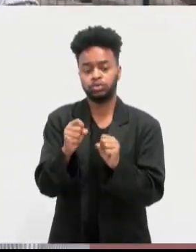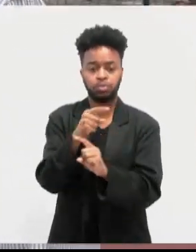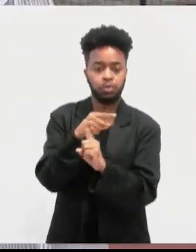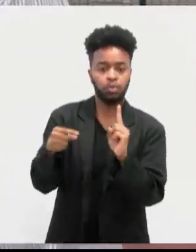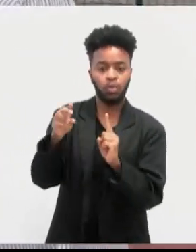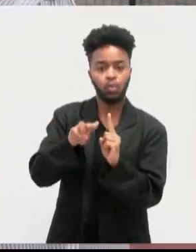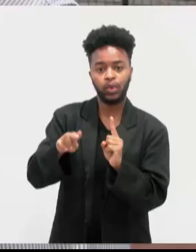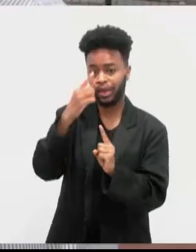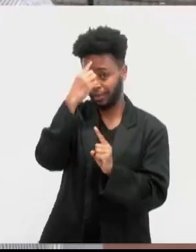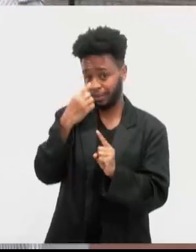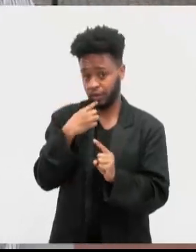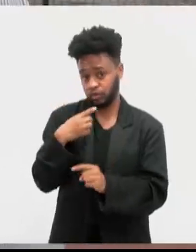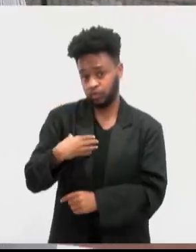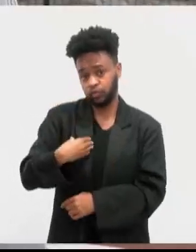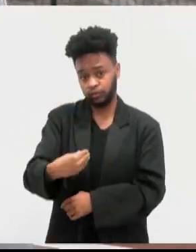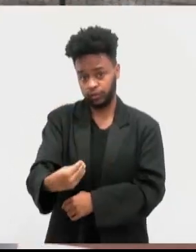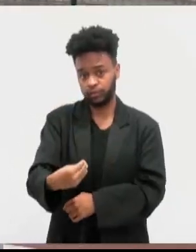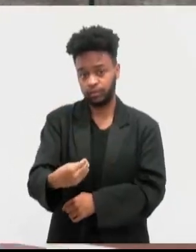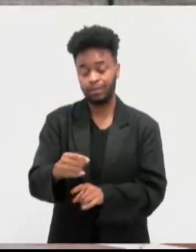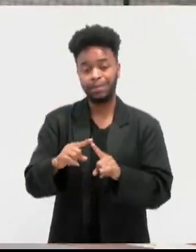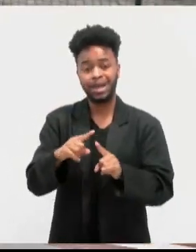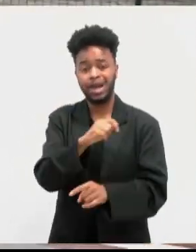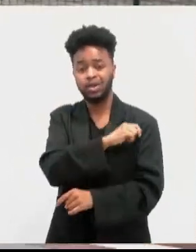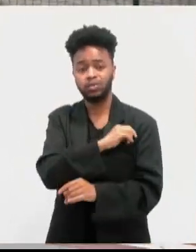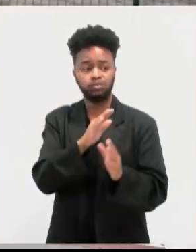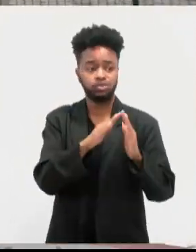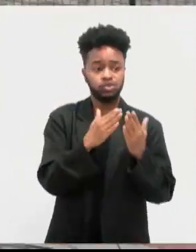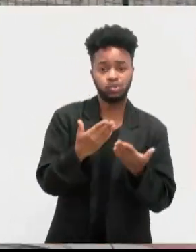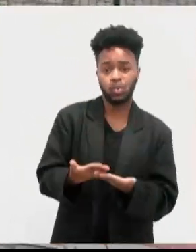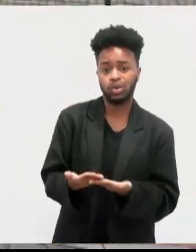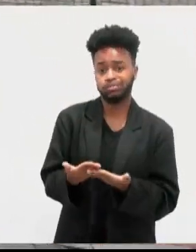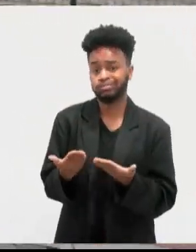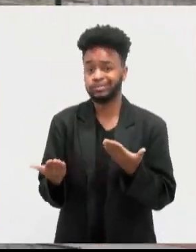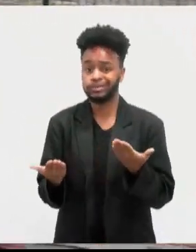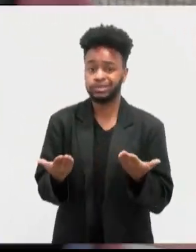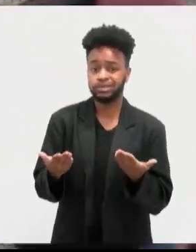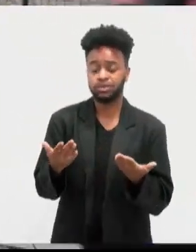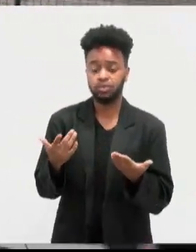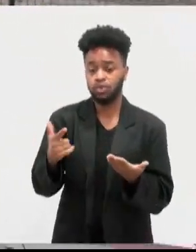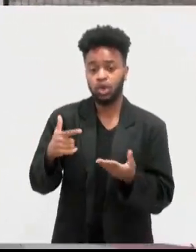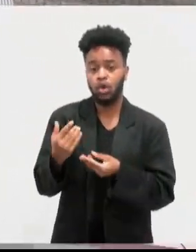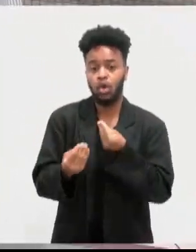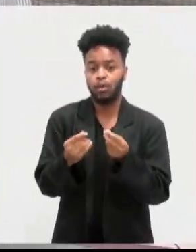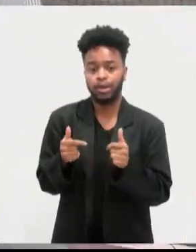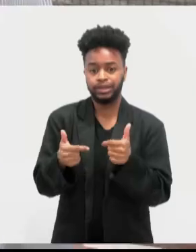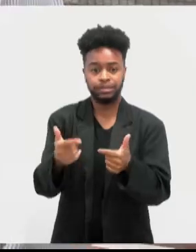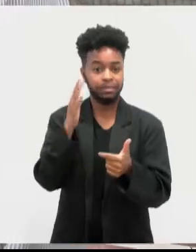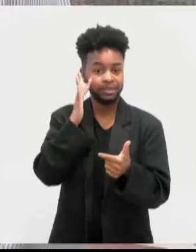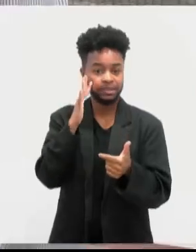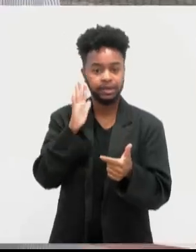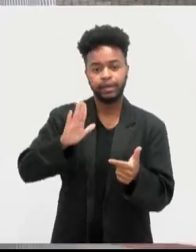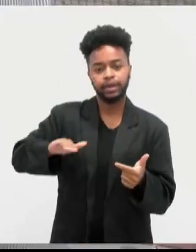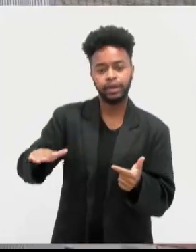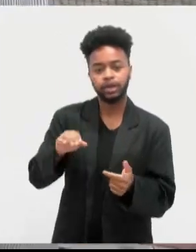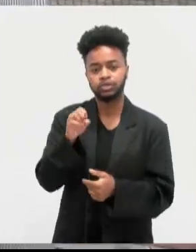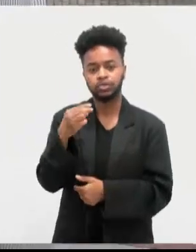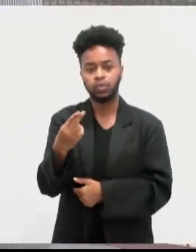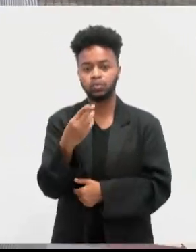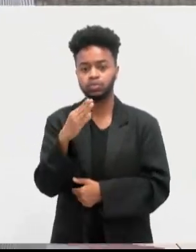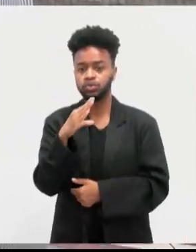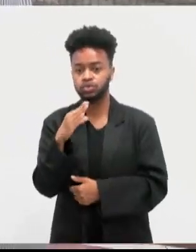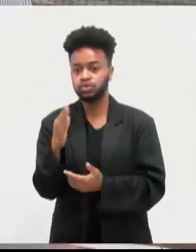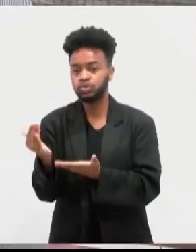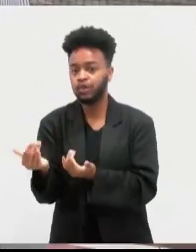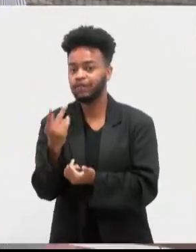Entre o aluno e a escola, o aluno fica praticamente sem ter uma ação, porque assim, imagina uma criança, um jovem, quando falam para ele,